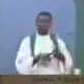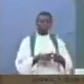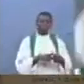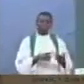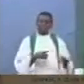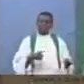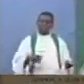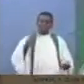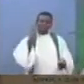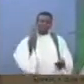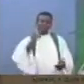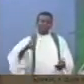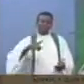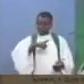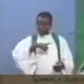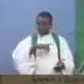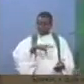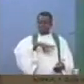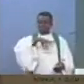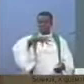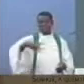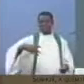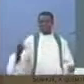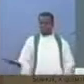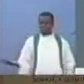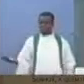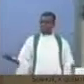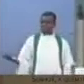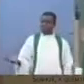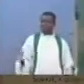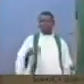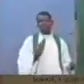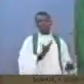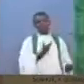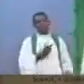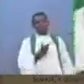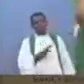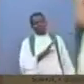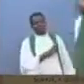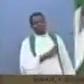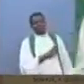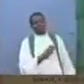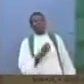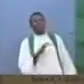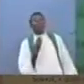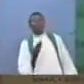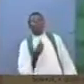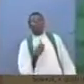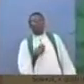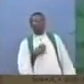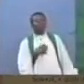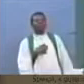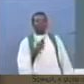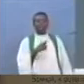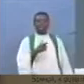nesse amor. E quando a gente não é amado ou não experimenta esse amor,